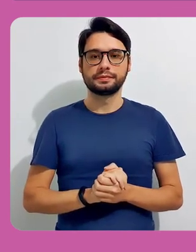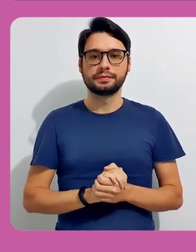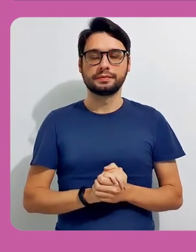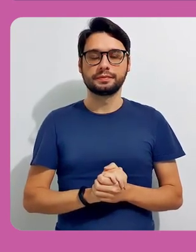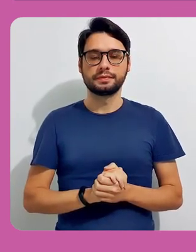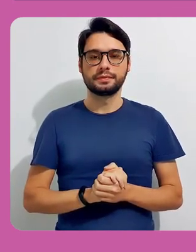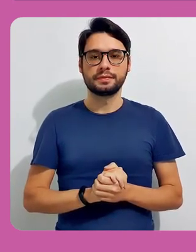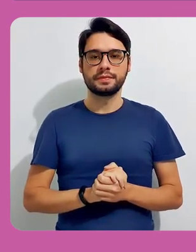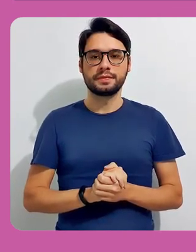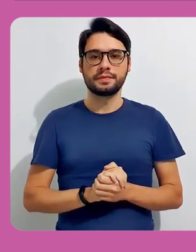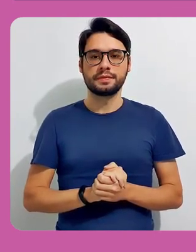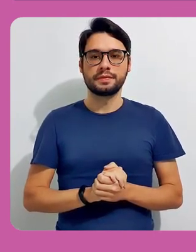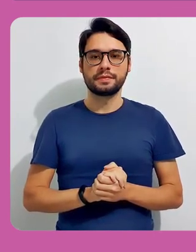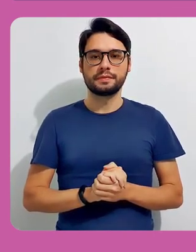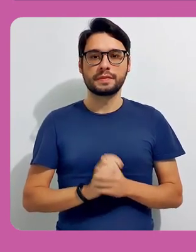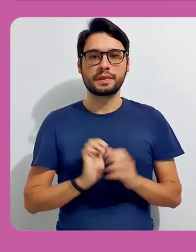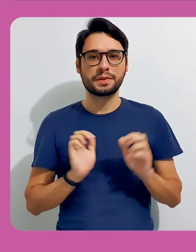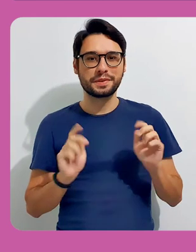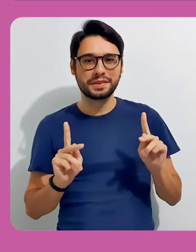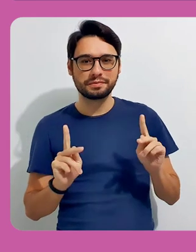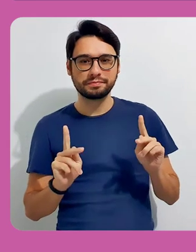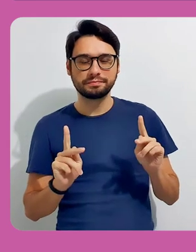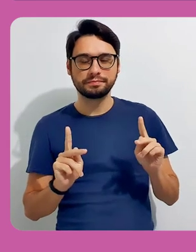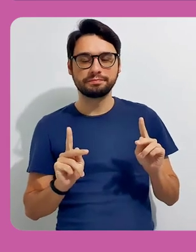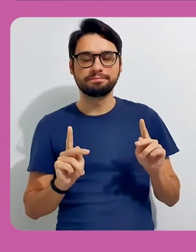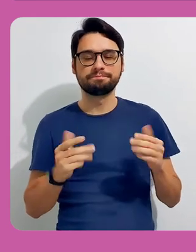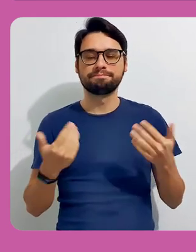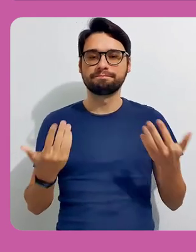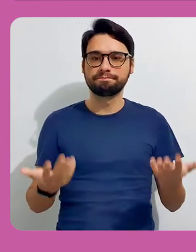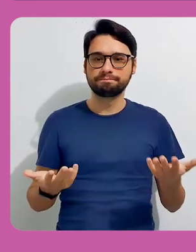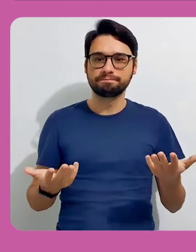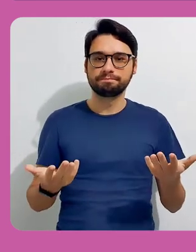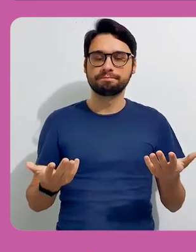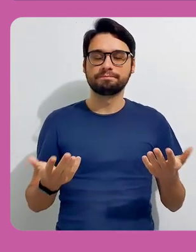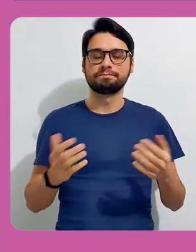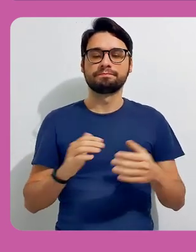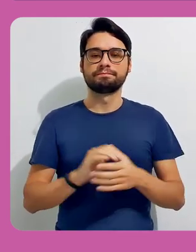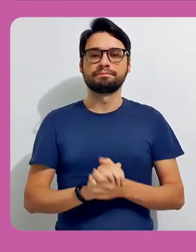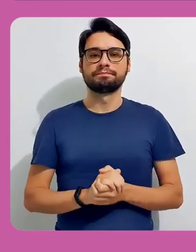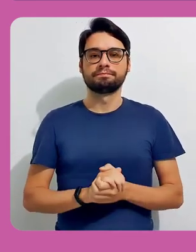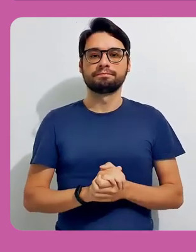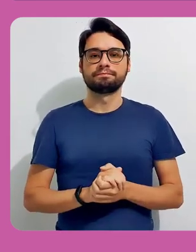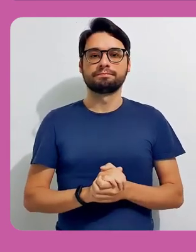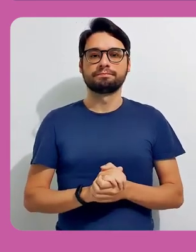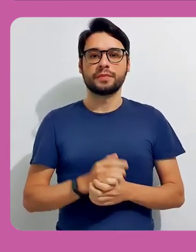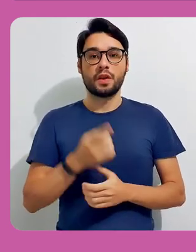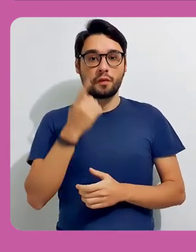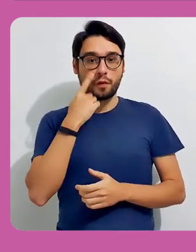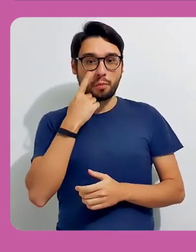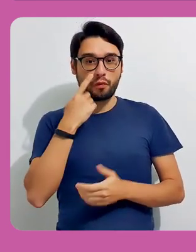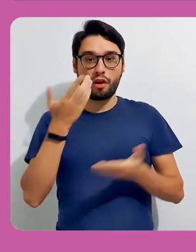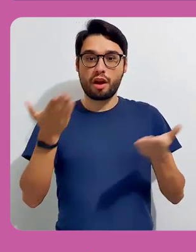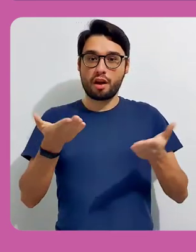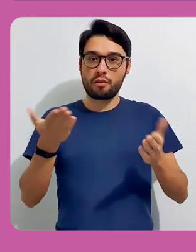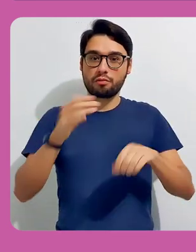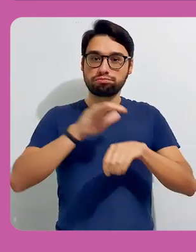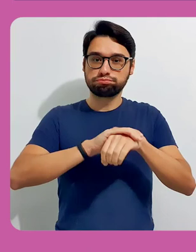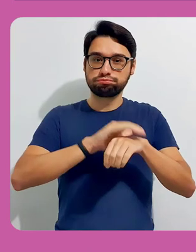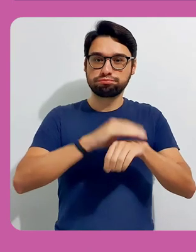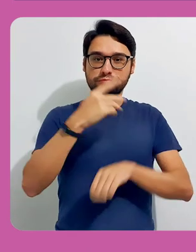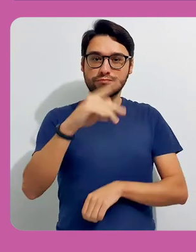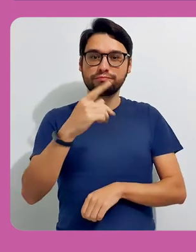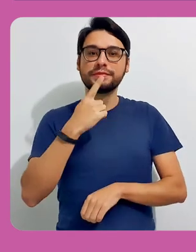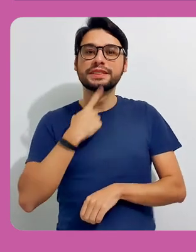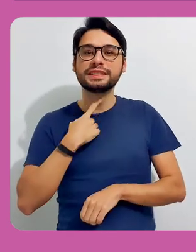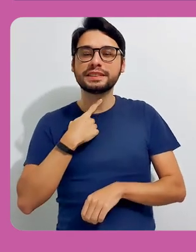como é que ficou essa parte certo bom vamos lá então vamos incluir